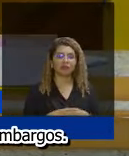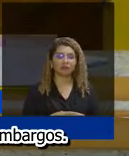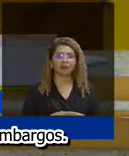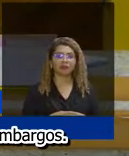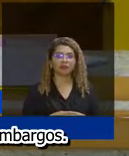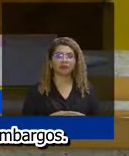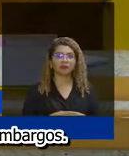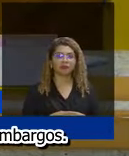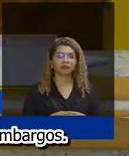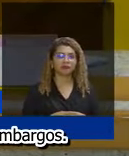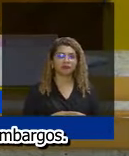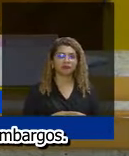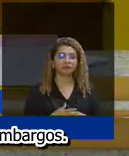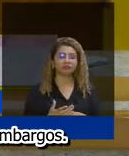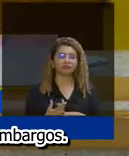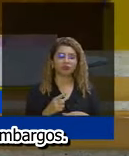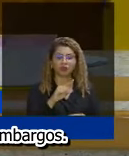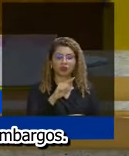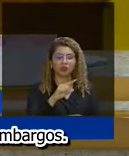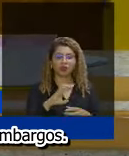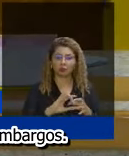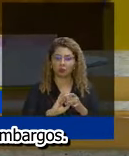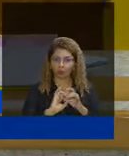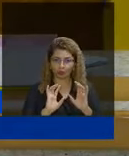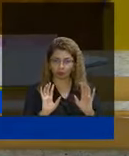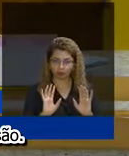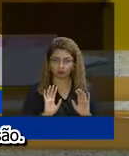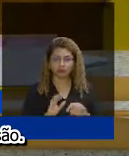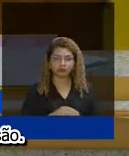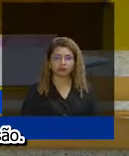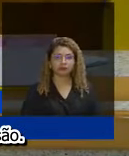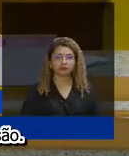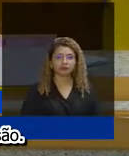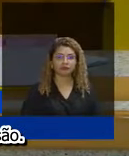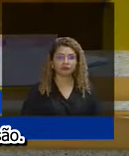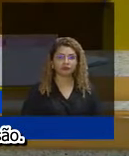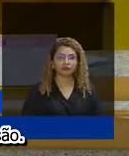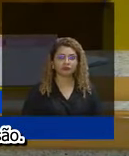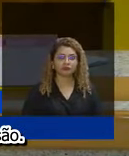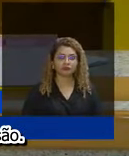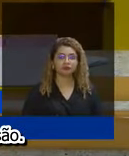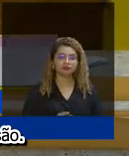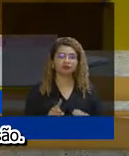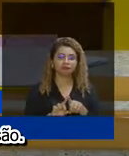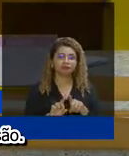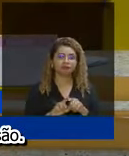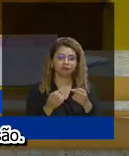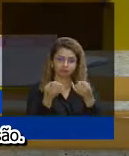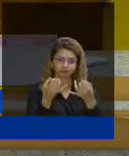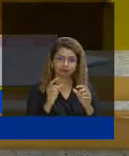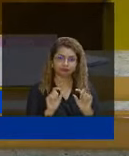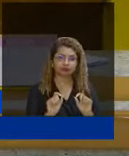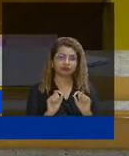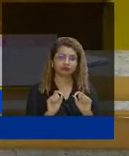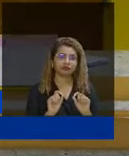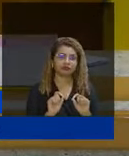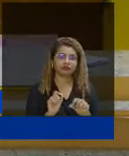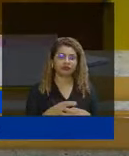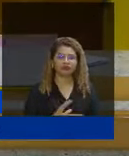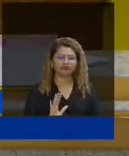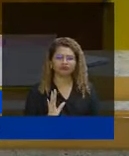decisão proferida não autoriza a oposição dos embargos. Também, eu digo que não ocorreu alegada omissão.